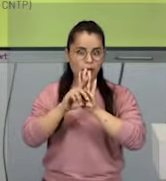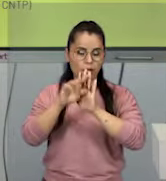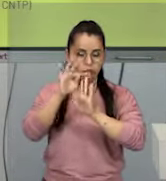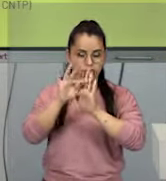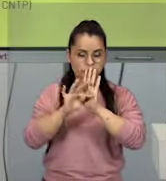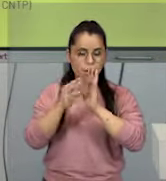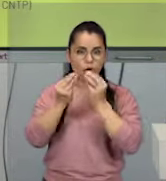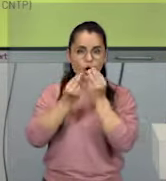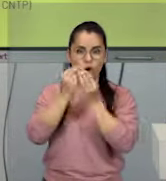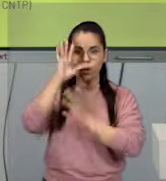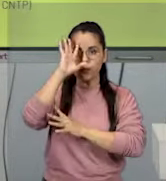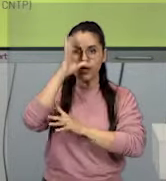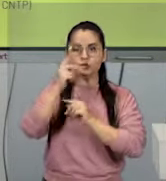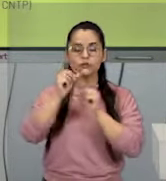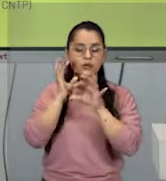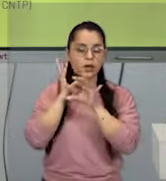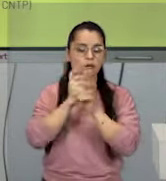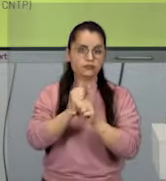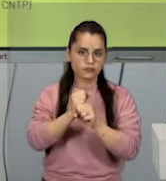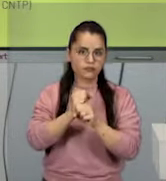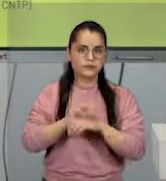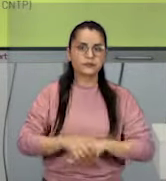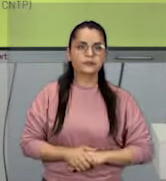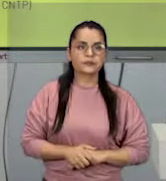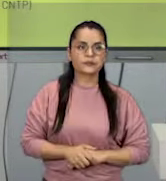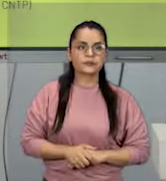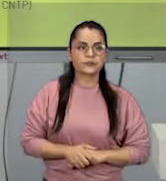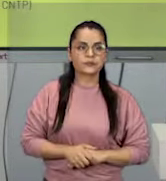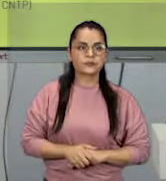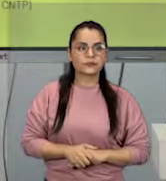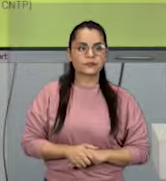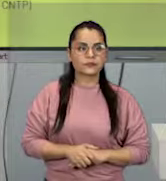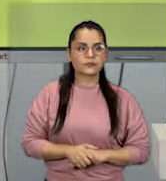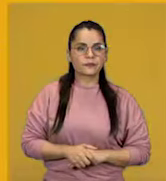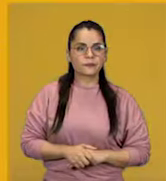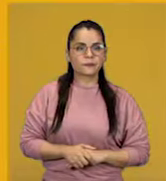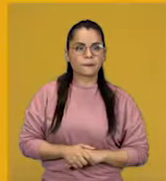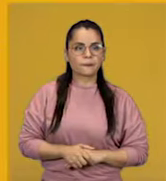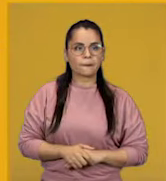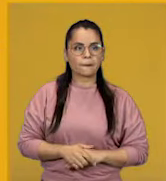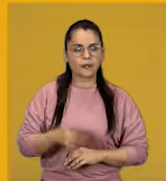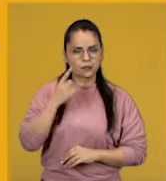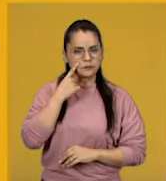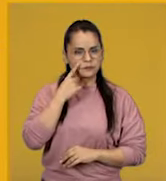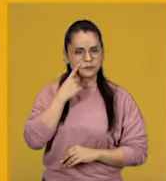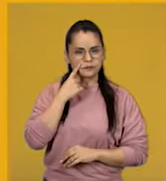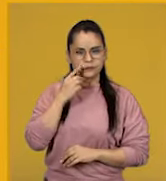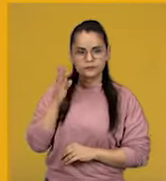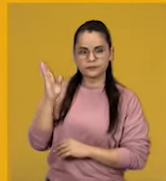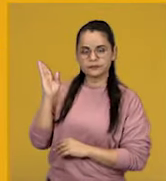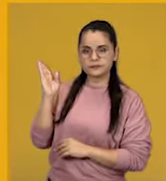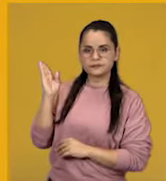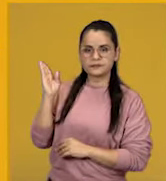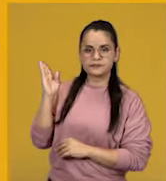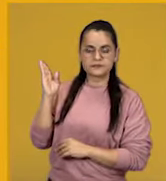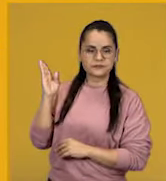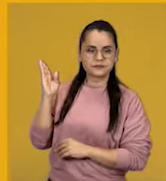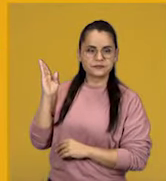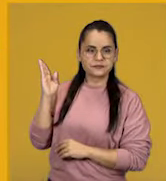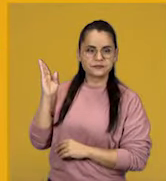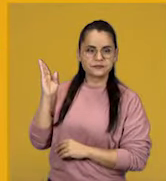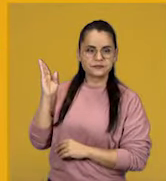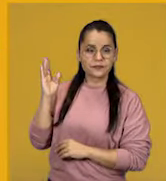para resolver é essas equações a bom e nós temos lá entalpia aqui é